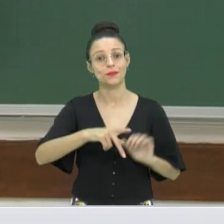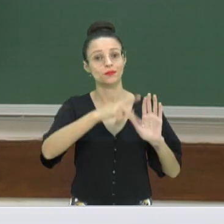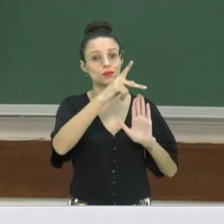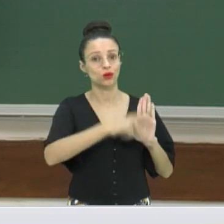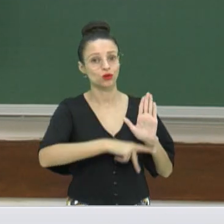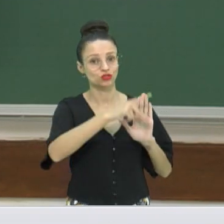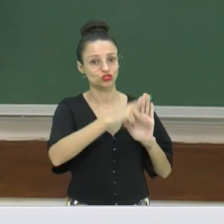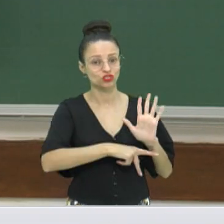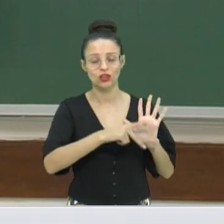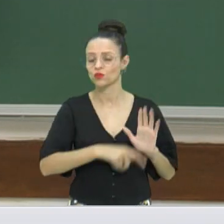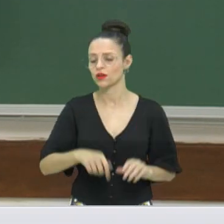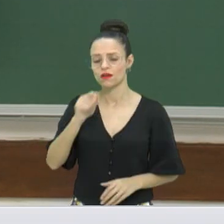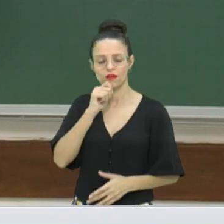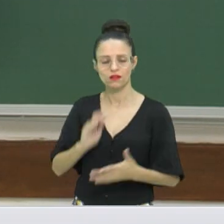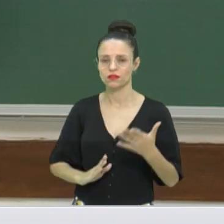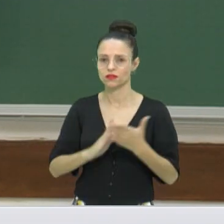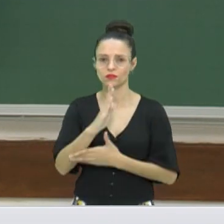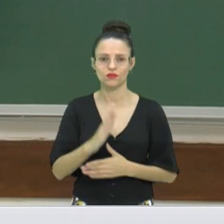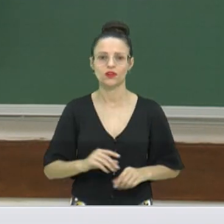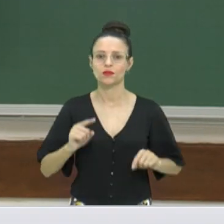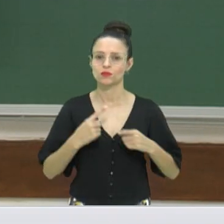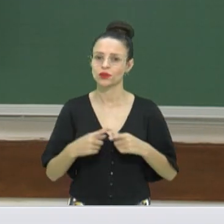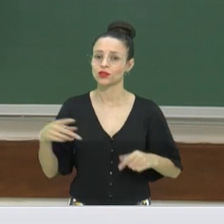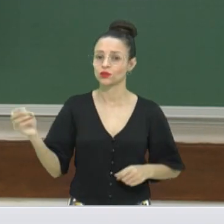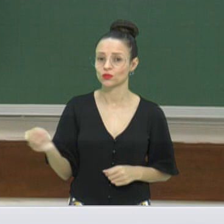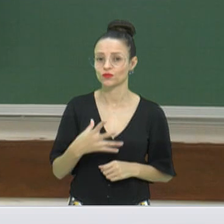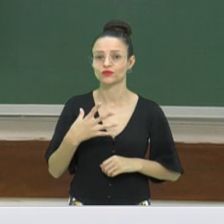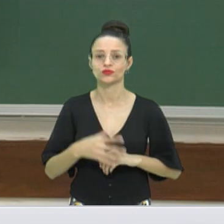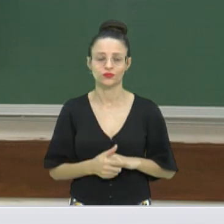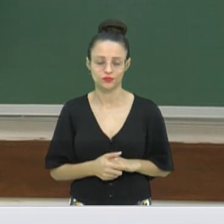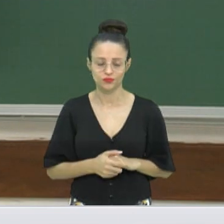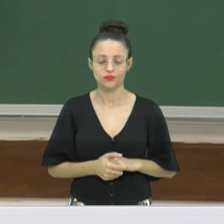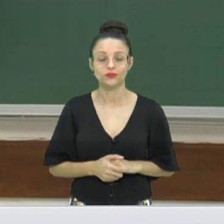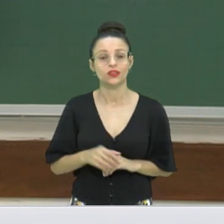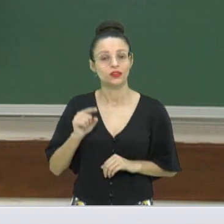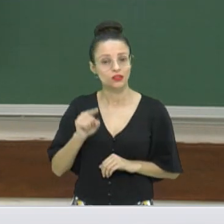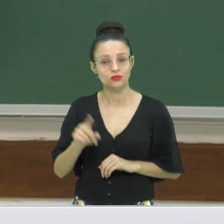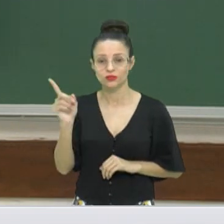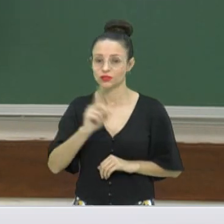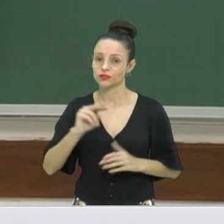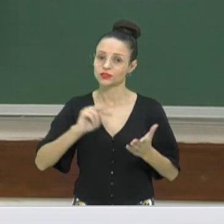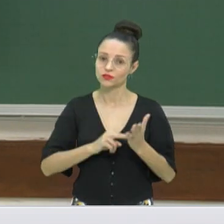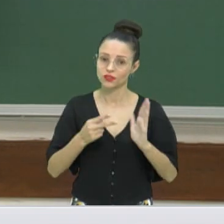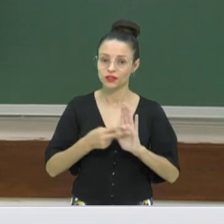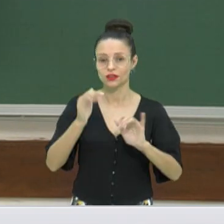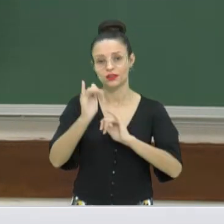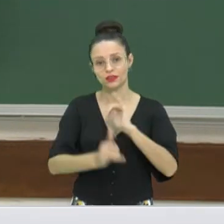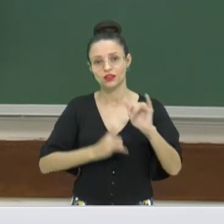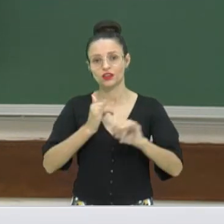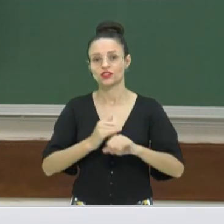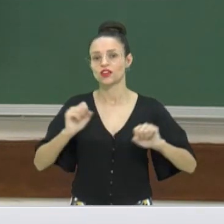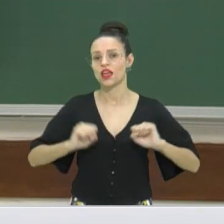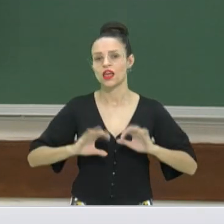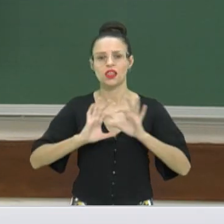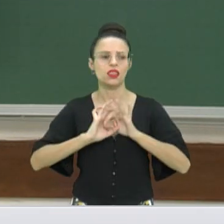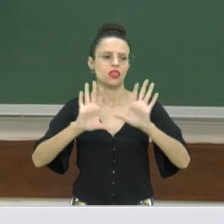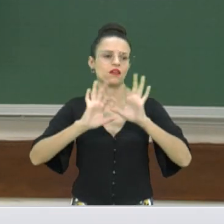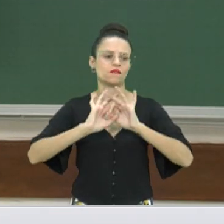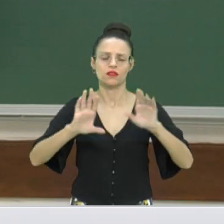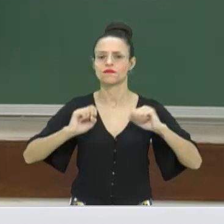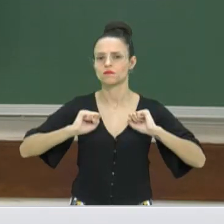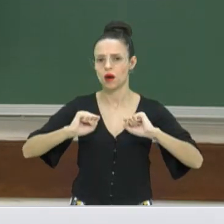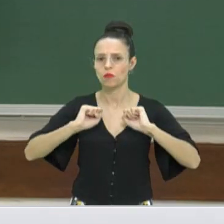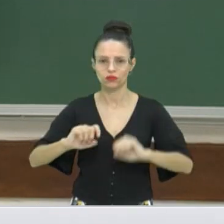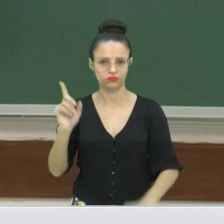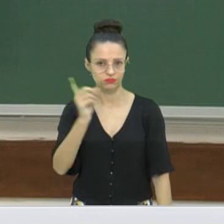projeto de lei, nós não temos lei porque é tudo muito novo. Mas isso não quer dizer que a internet é um mundo sem ninguém,